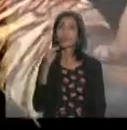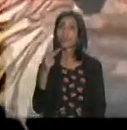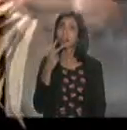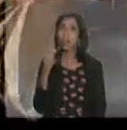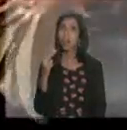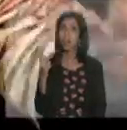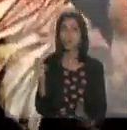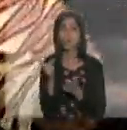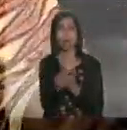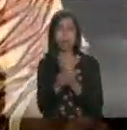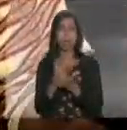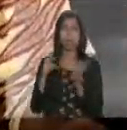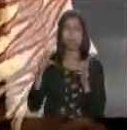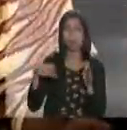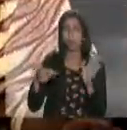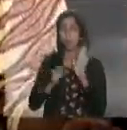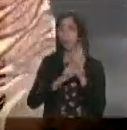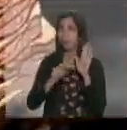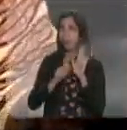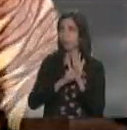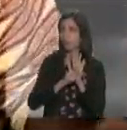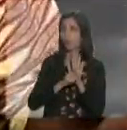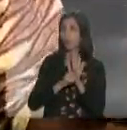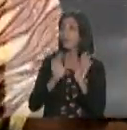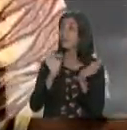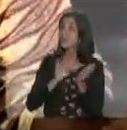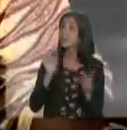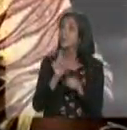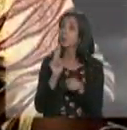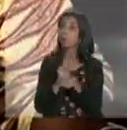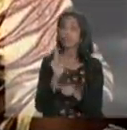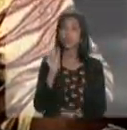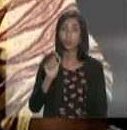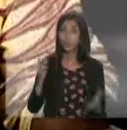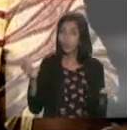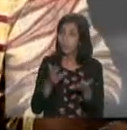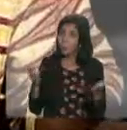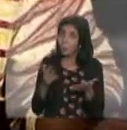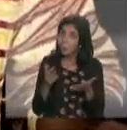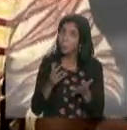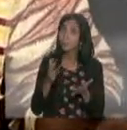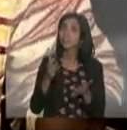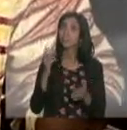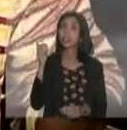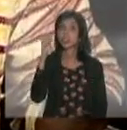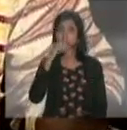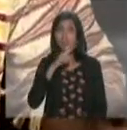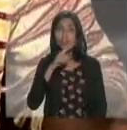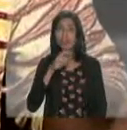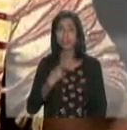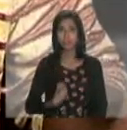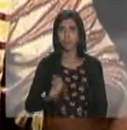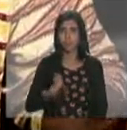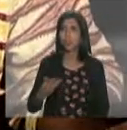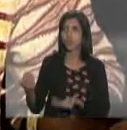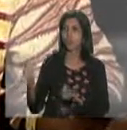falava da coisa, artista é maconheiro, na realidade ele estava nos protegendo. É o seguinte, se hoje em dia já está ruim para negro,